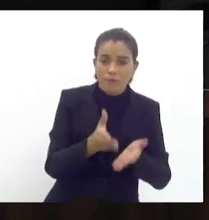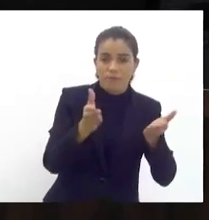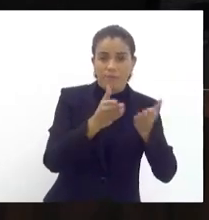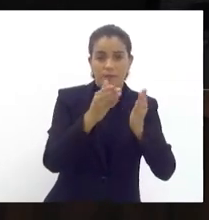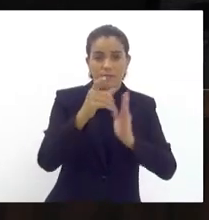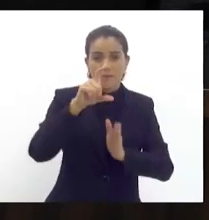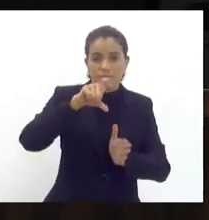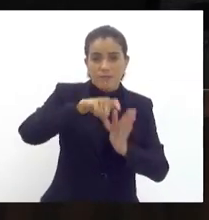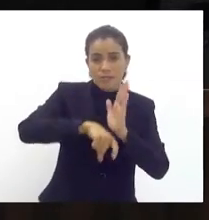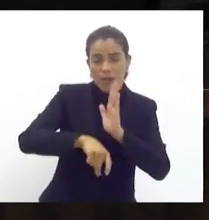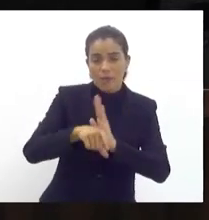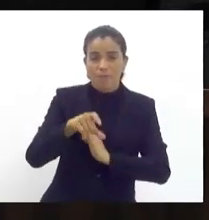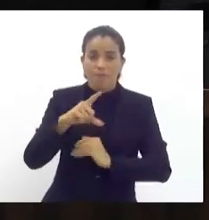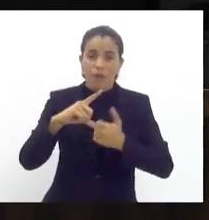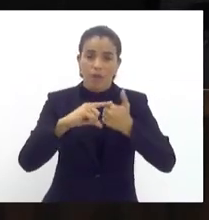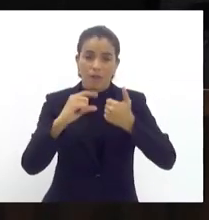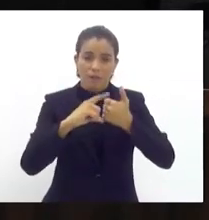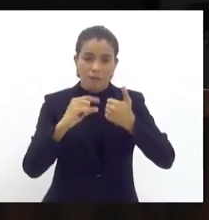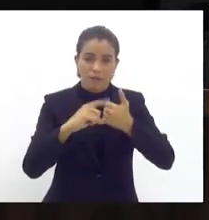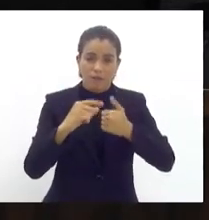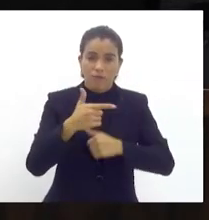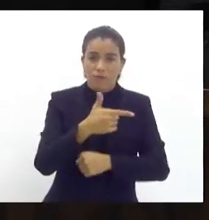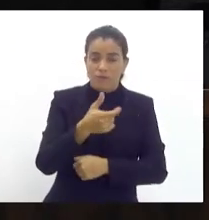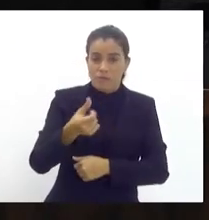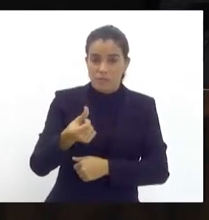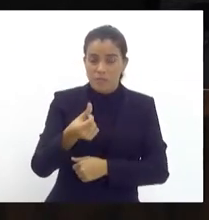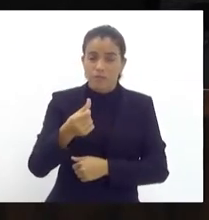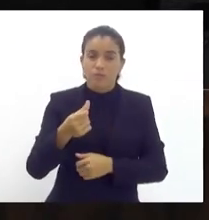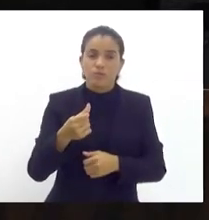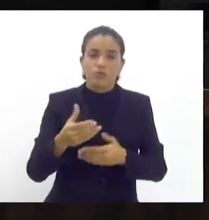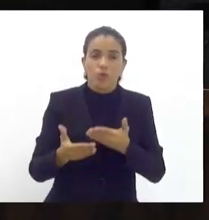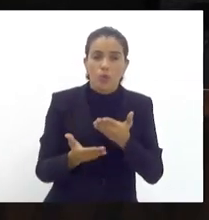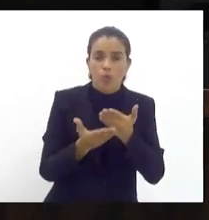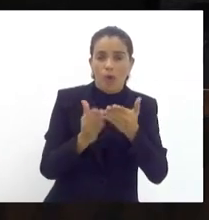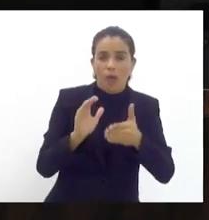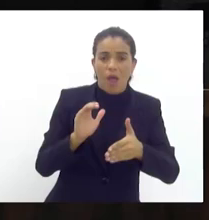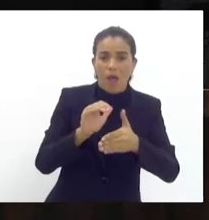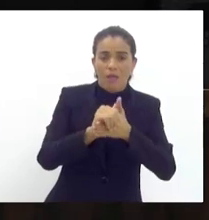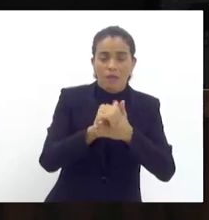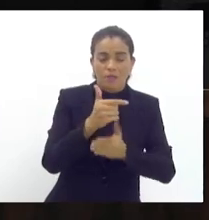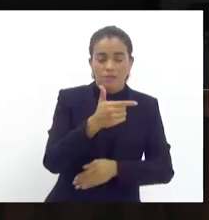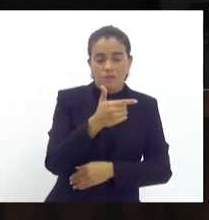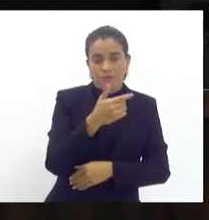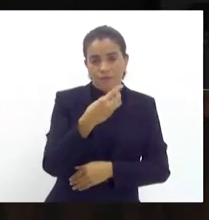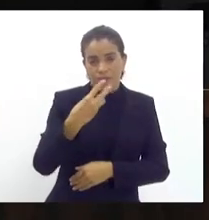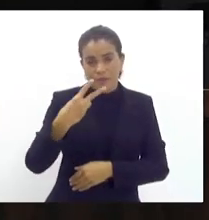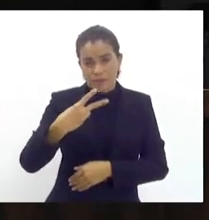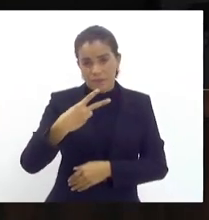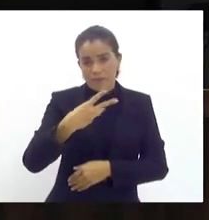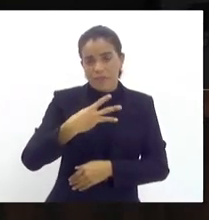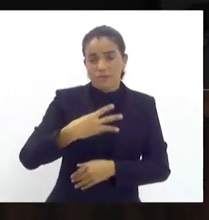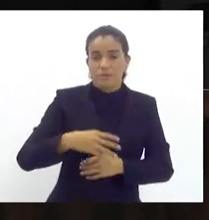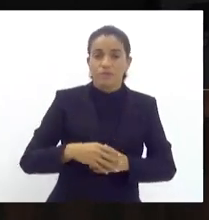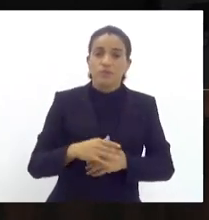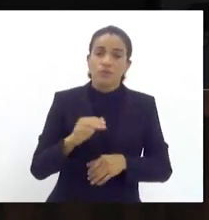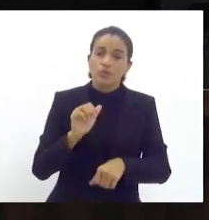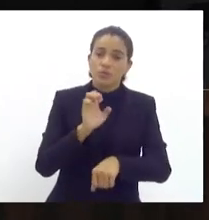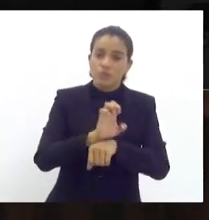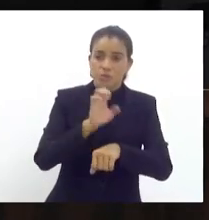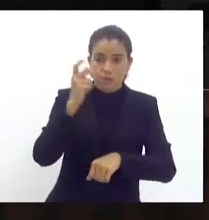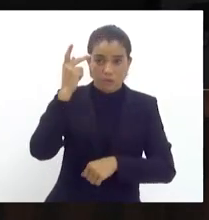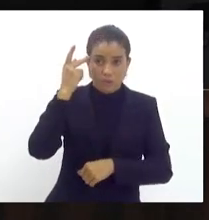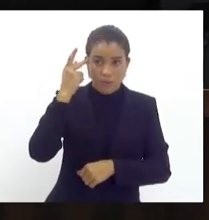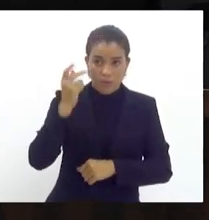previsto no artigo 26 do anexo terceiro do ricms do Estado de São